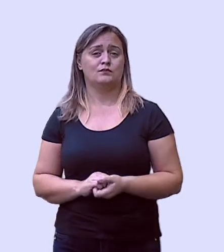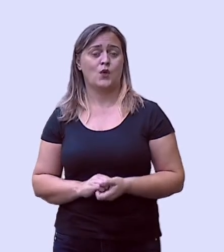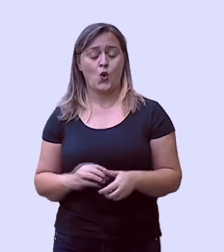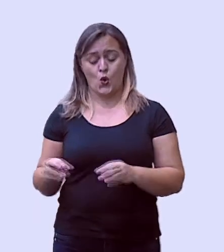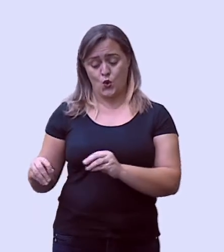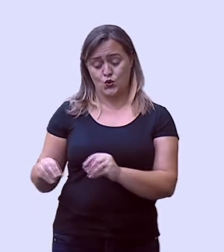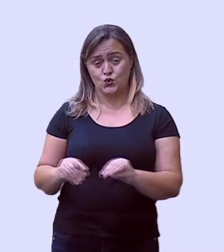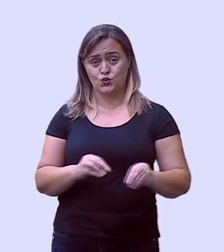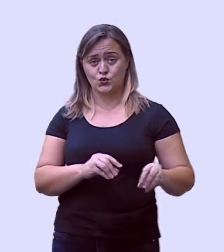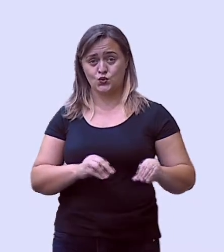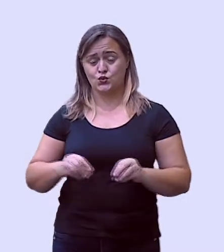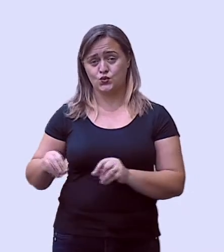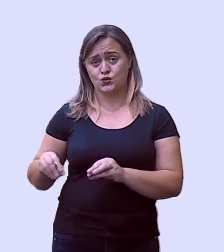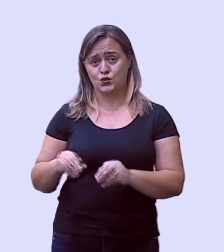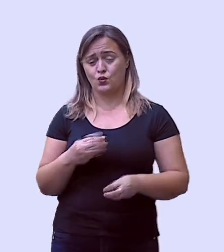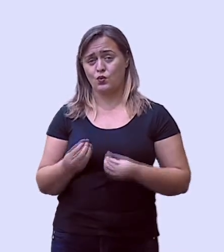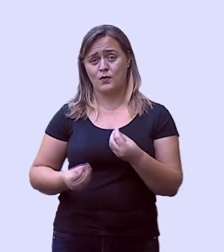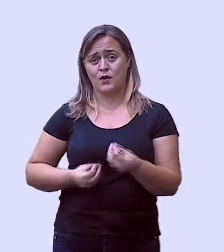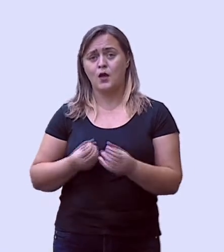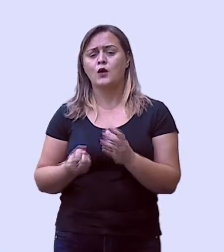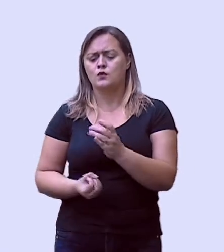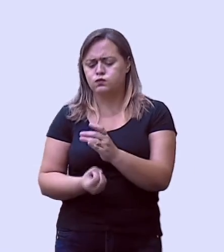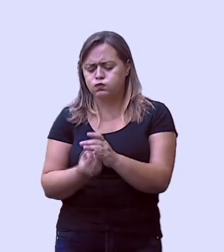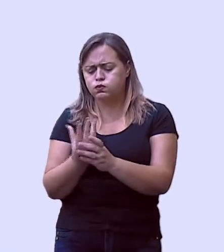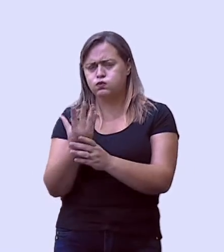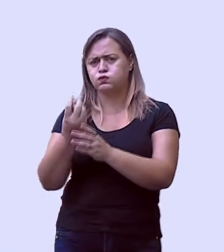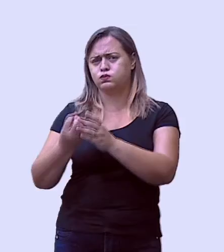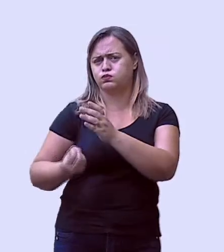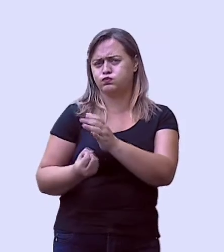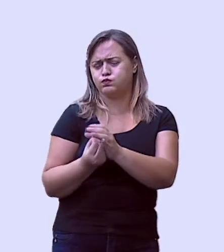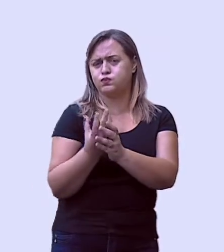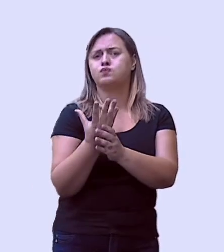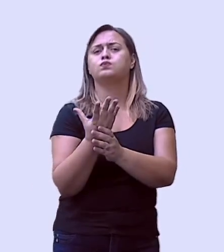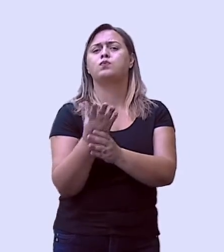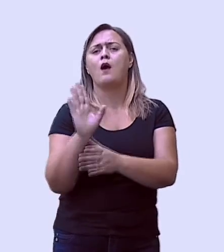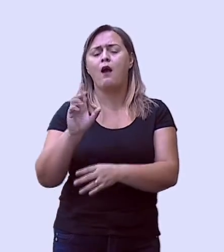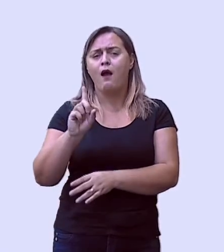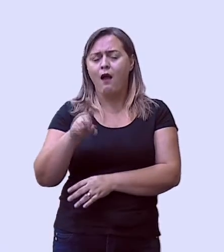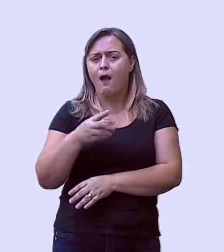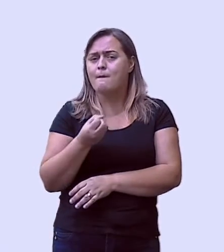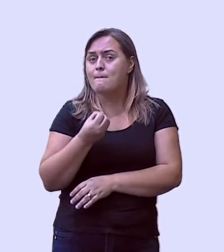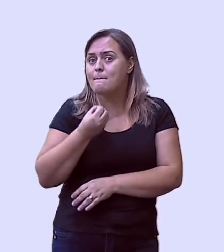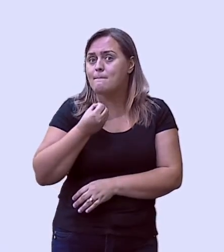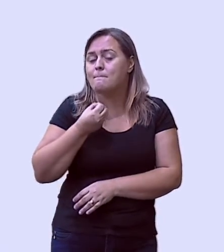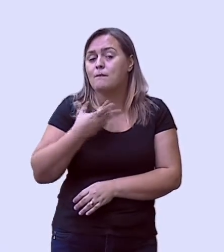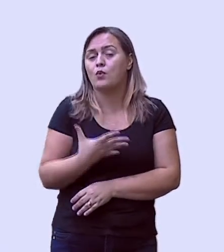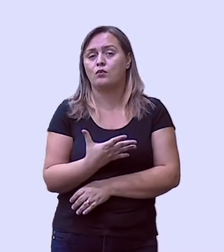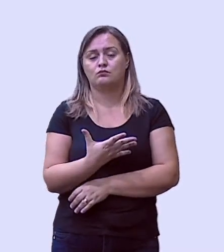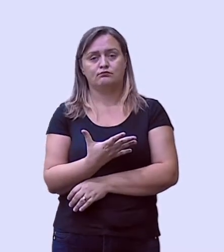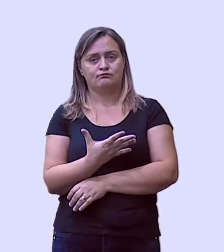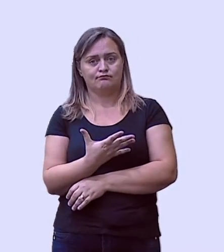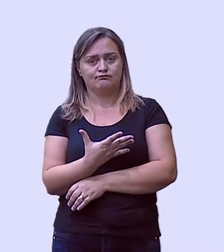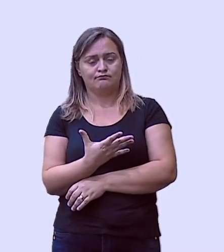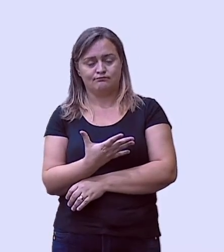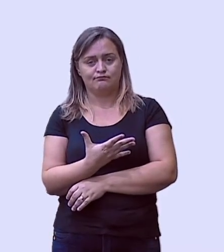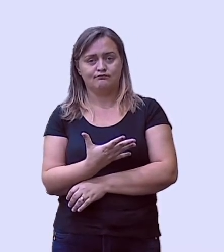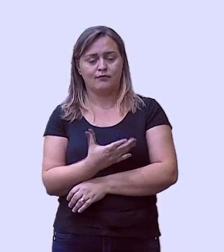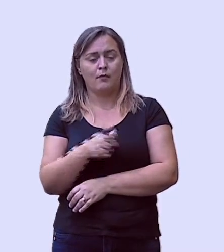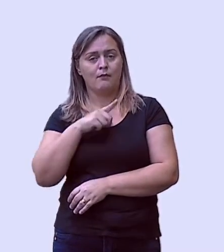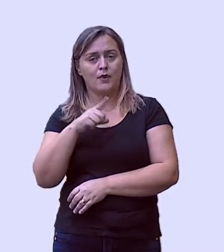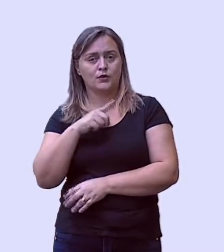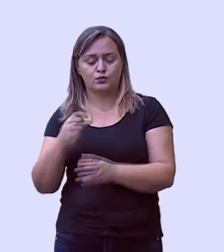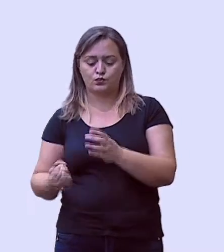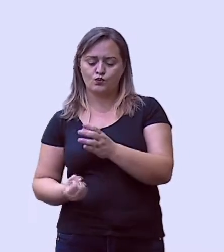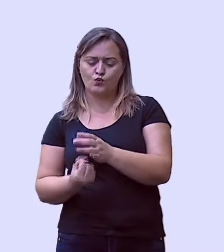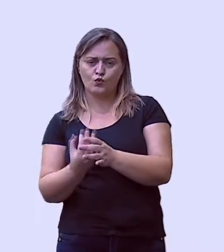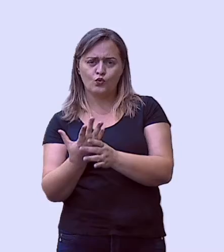deste bioma é geralmente fértil, ele é rico, ele tem um elevado potencial para desenvolver